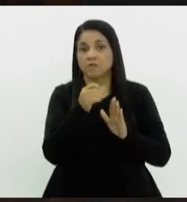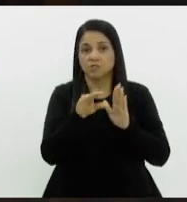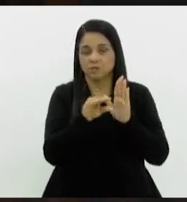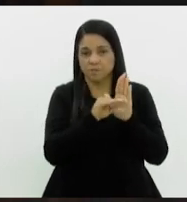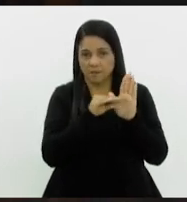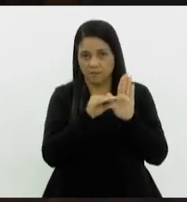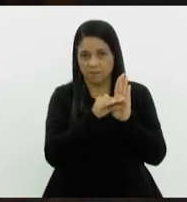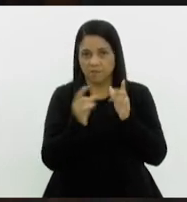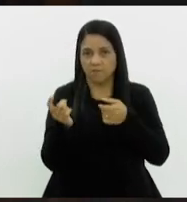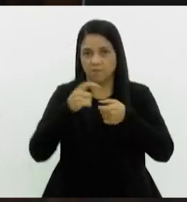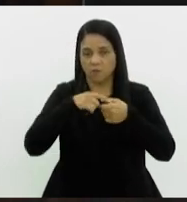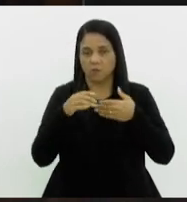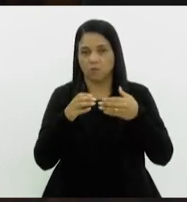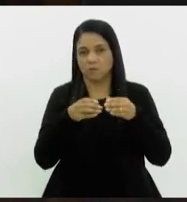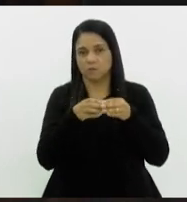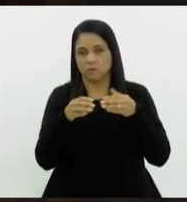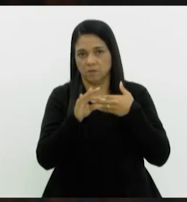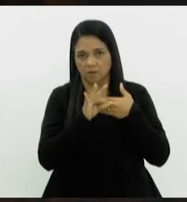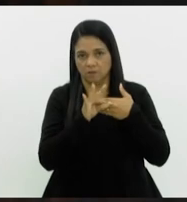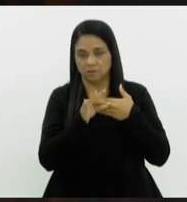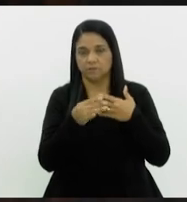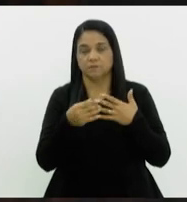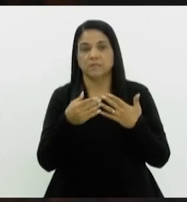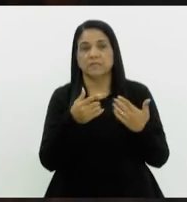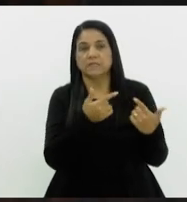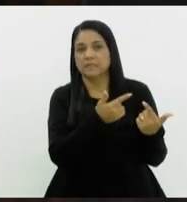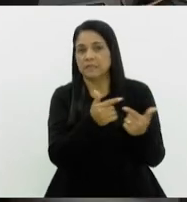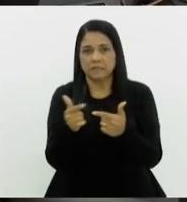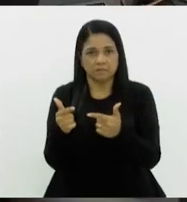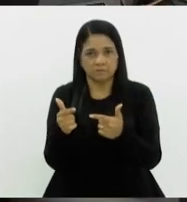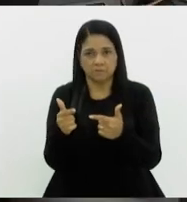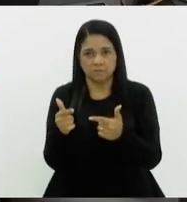e retorna às comissões. Nada mais...